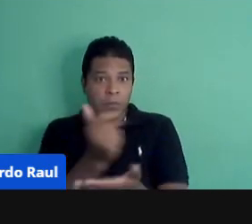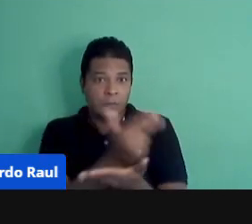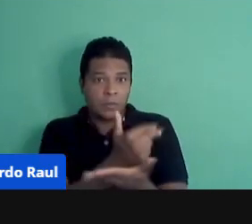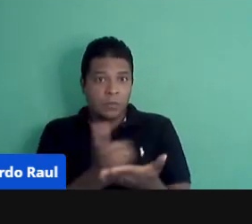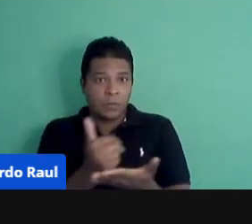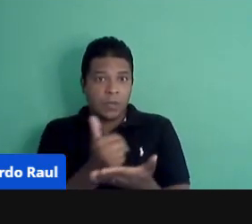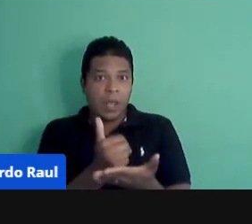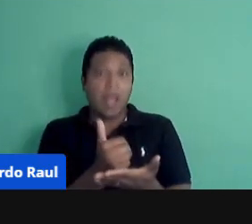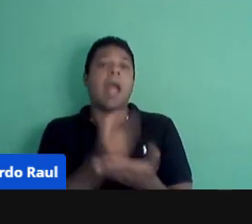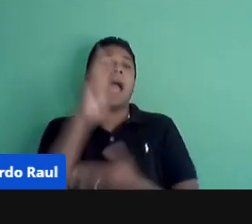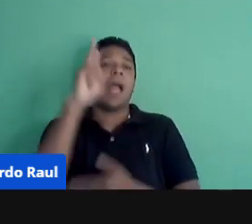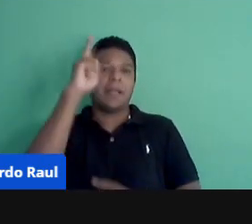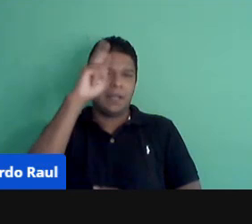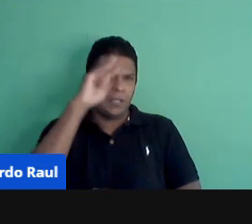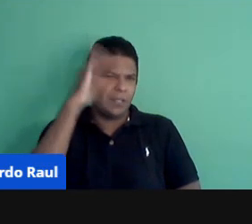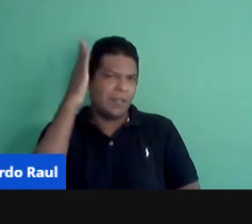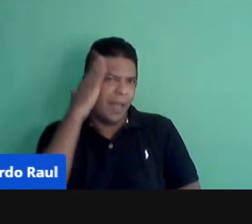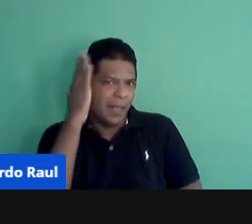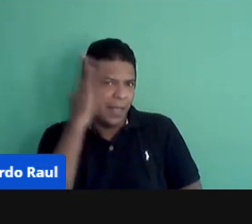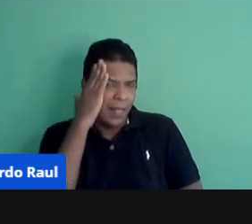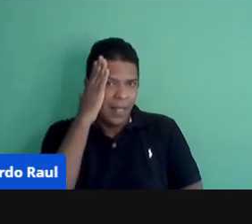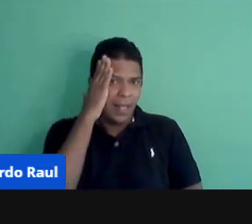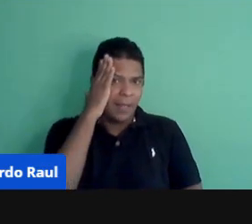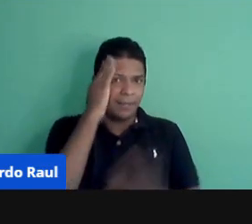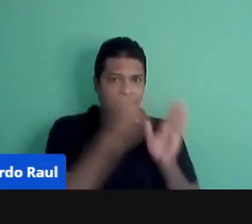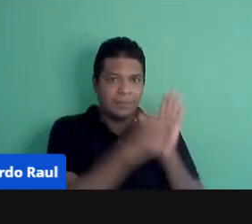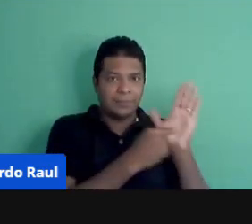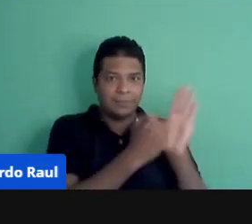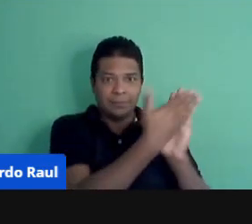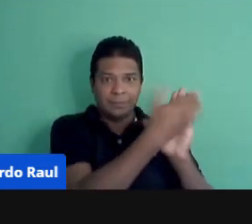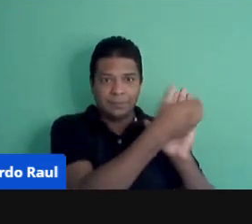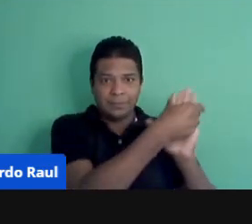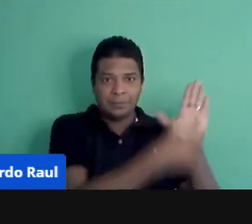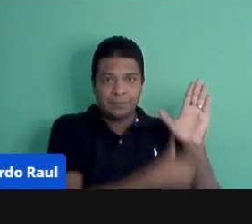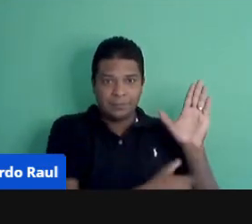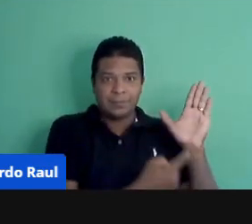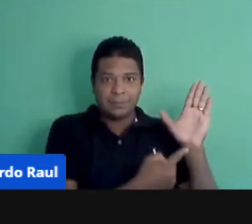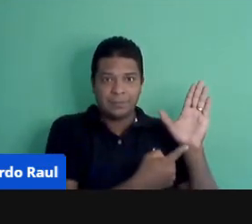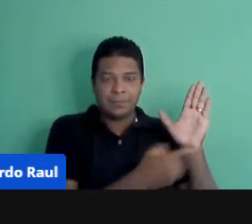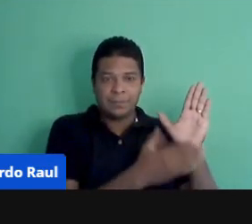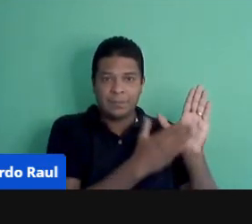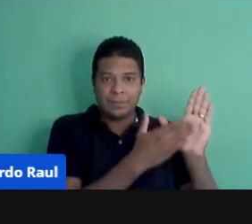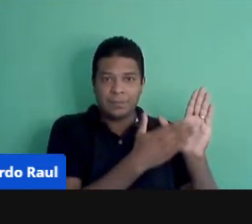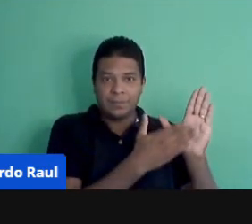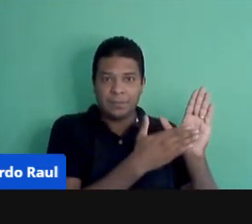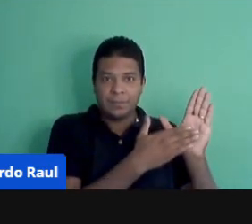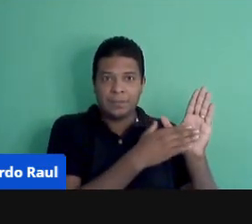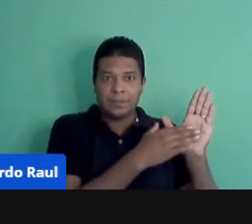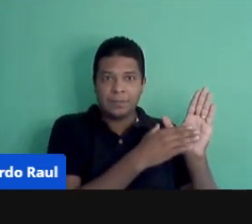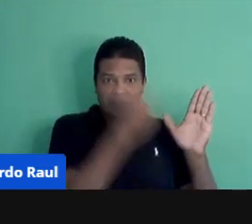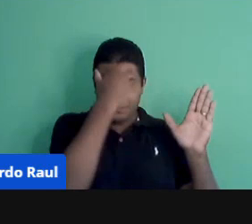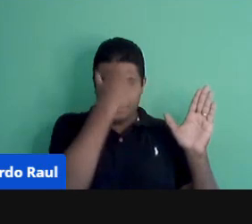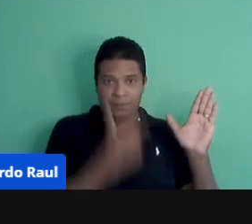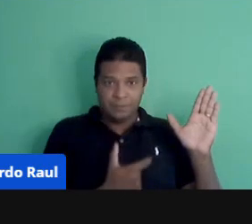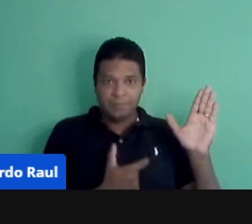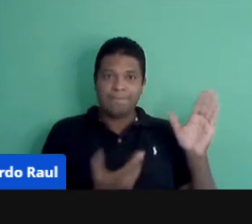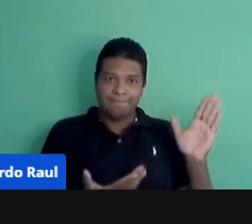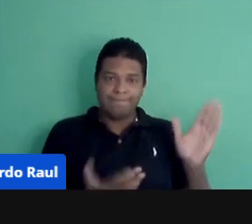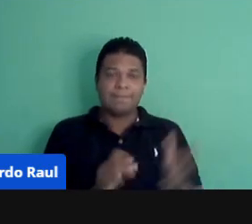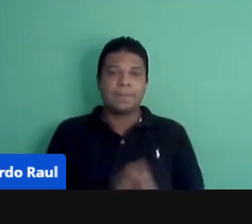aula de história. Então, ele já identifica. É interessante essa identificação, né? E aí,